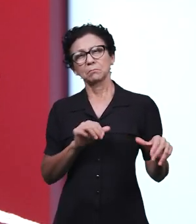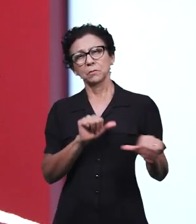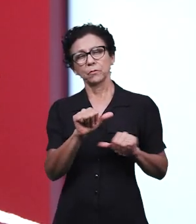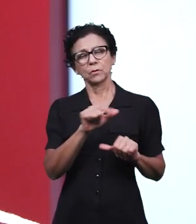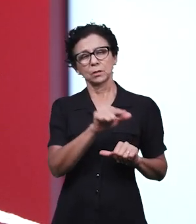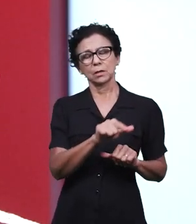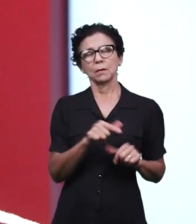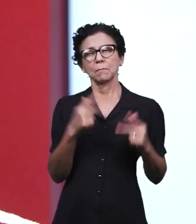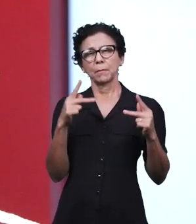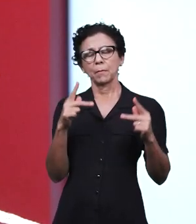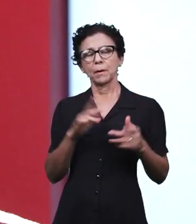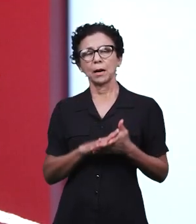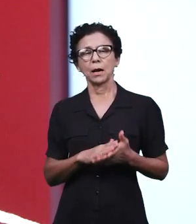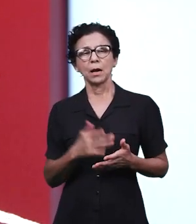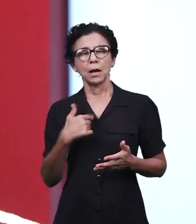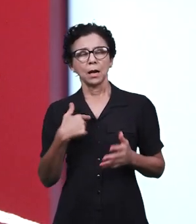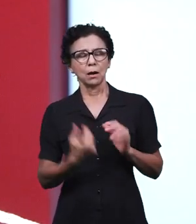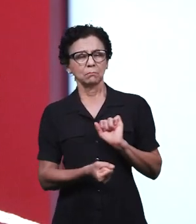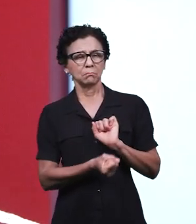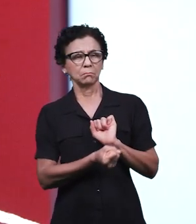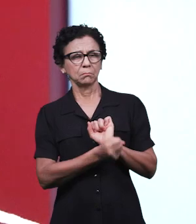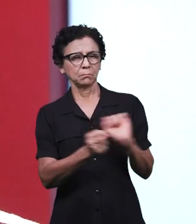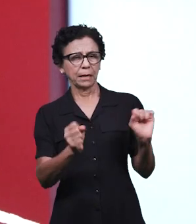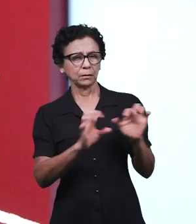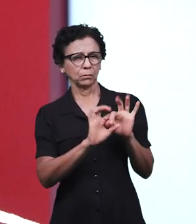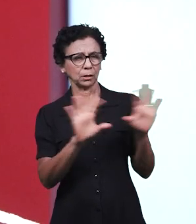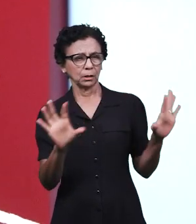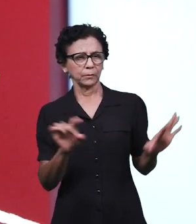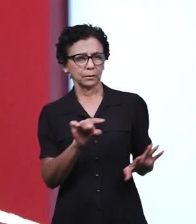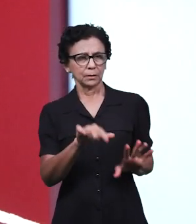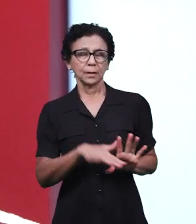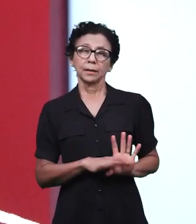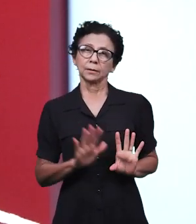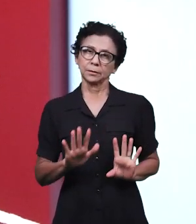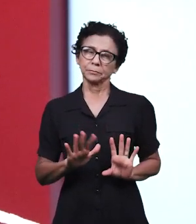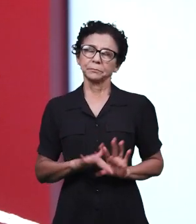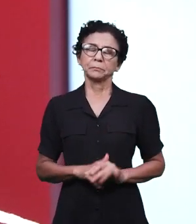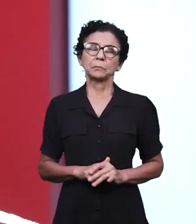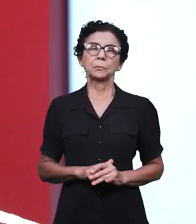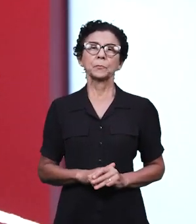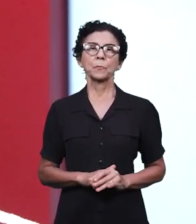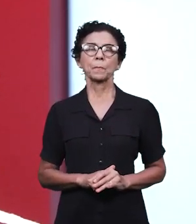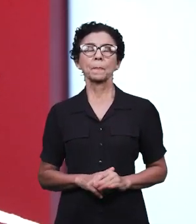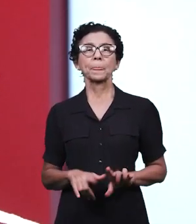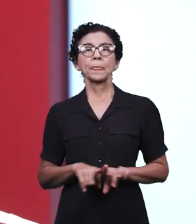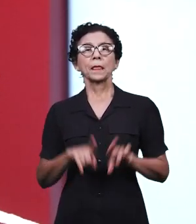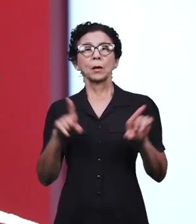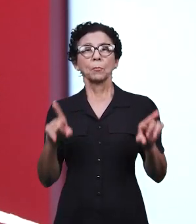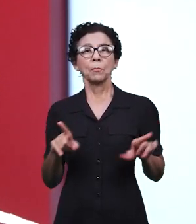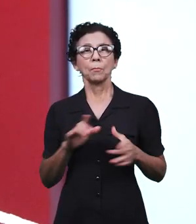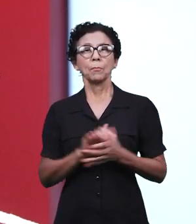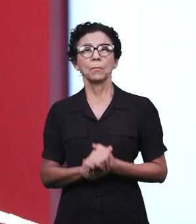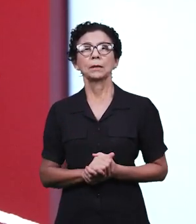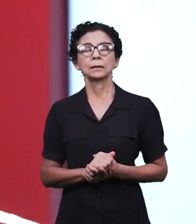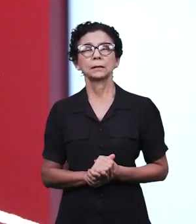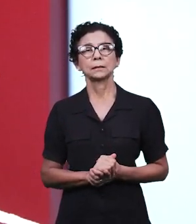sendo Félix substituído por Pórcio Festo,